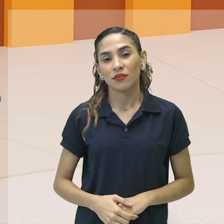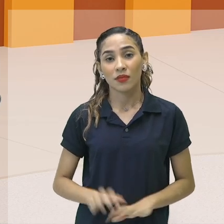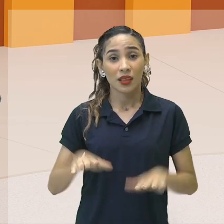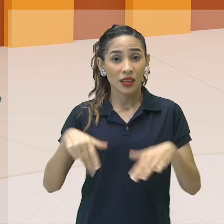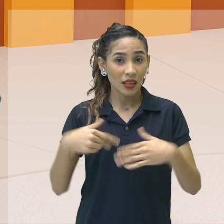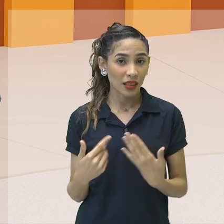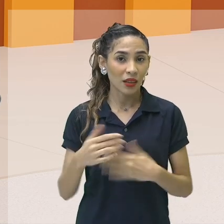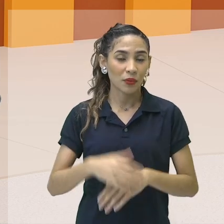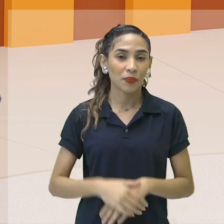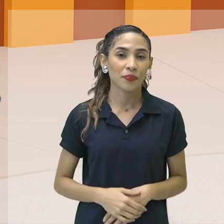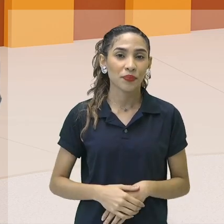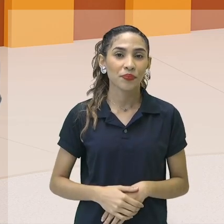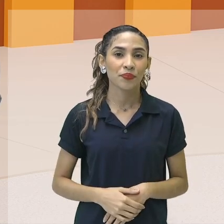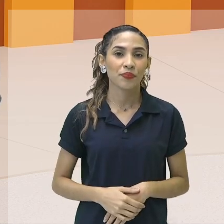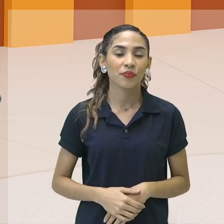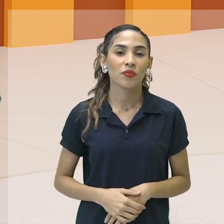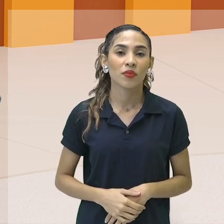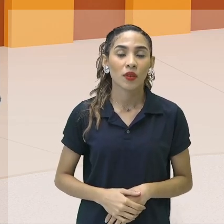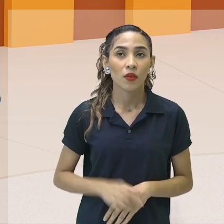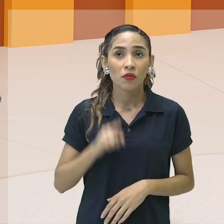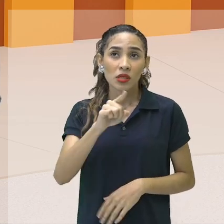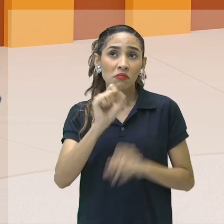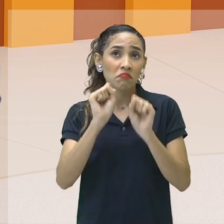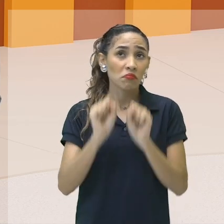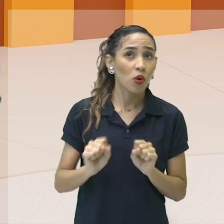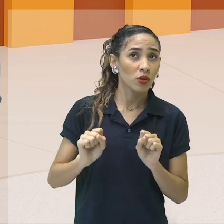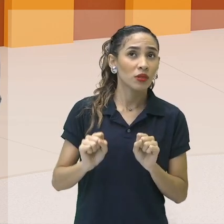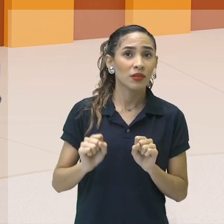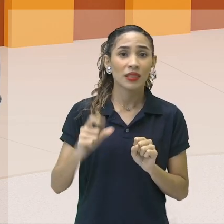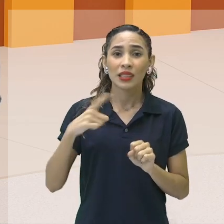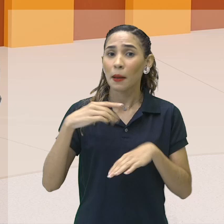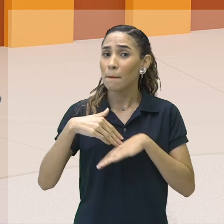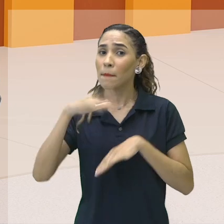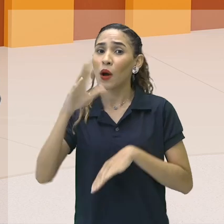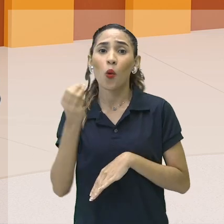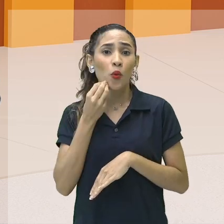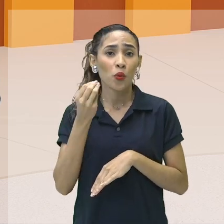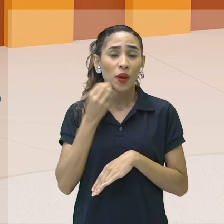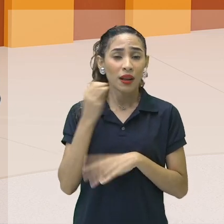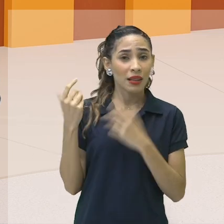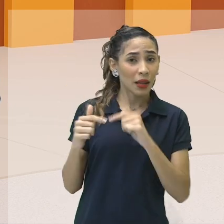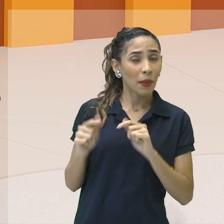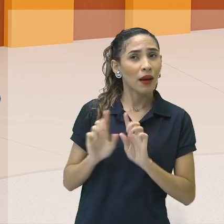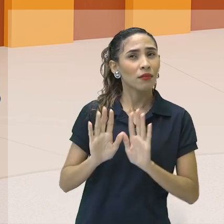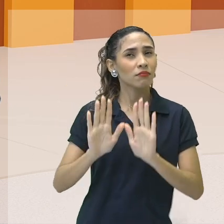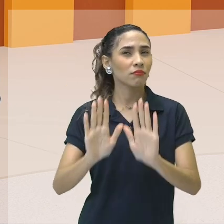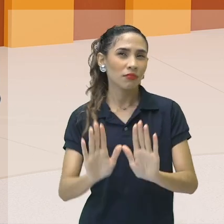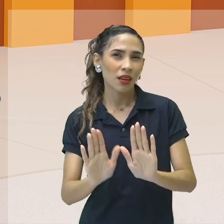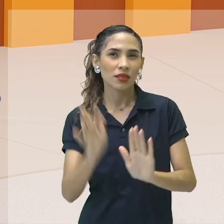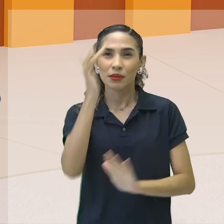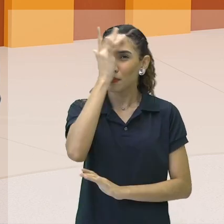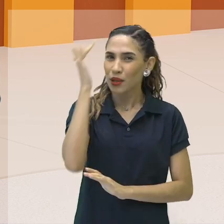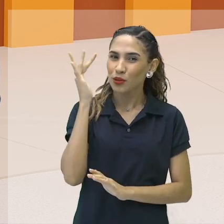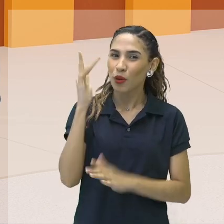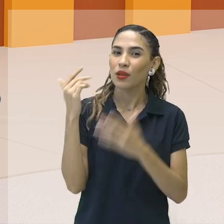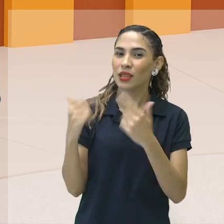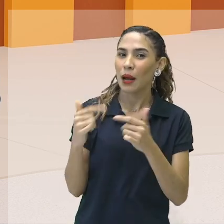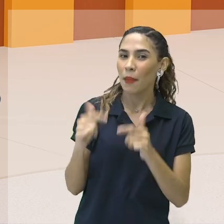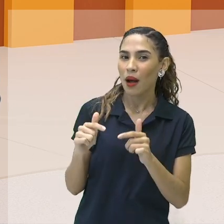uberização, você pode dizer assim, não, tem mais oportunidade de trabalho, só que as pessoas que trabalham, elas